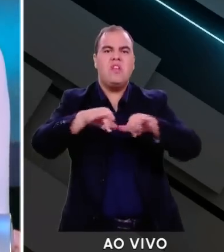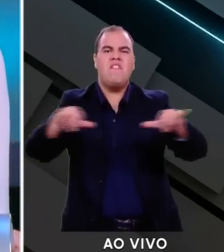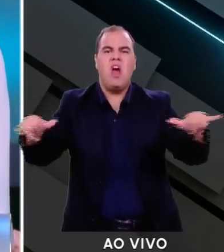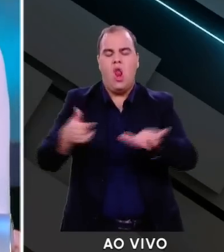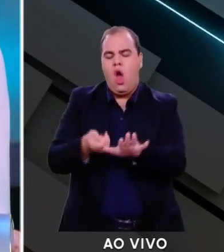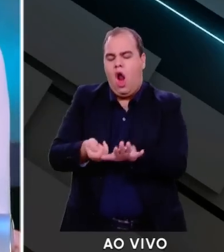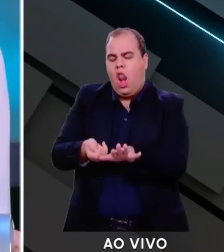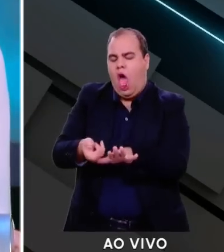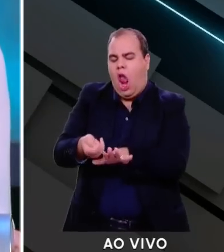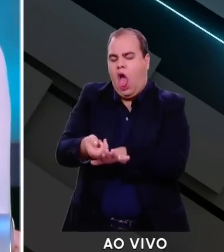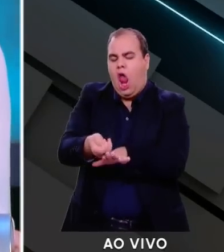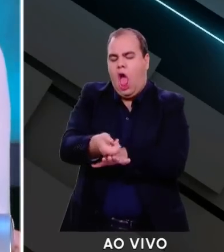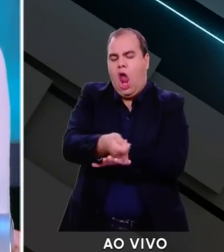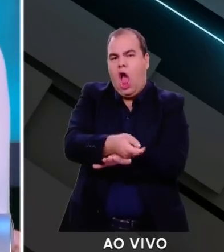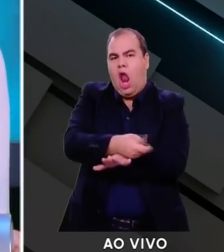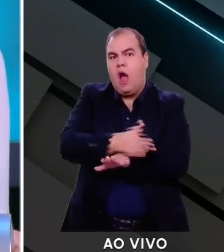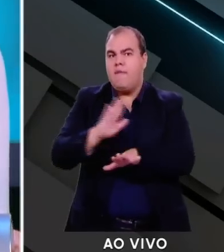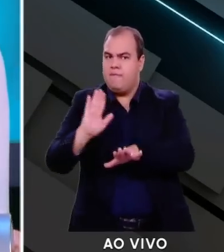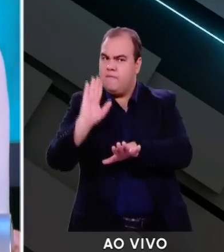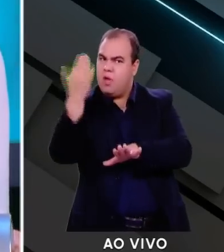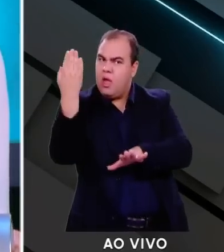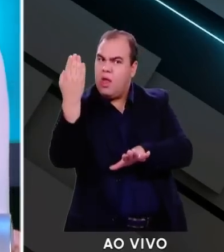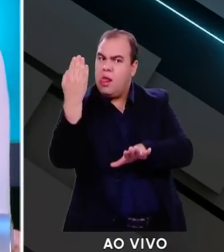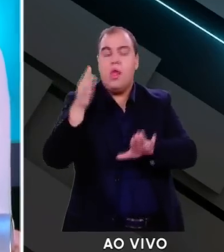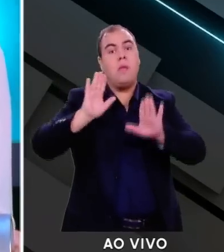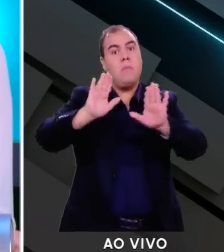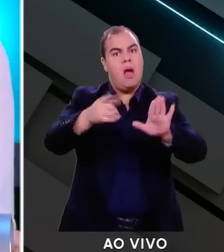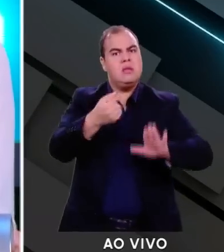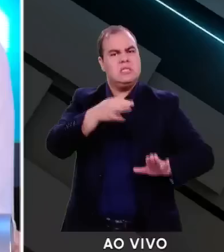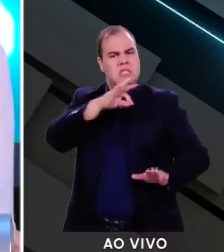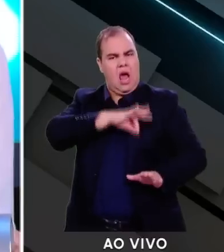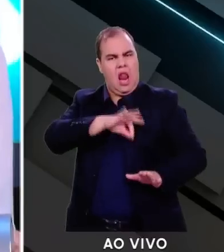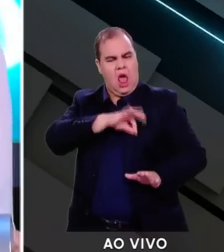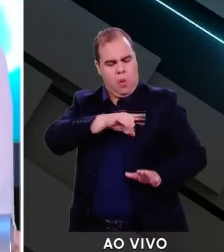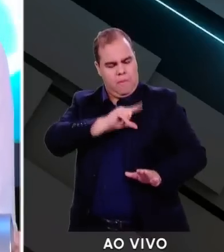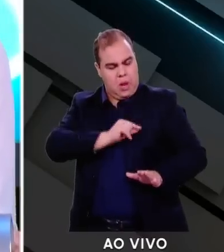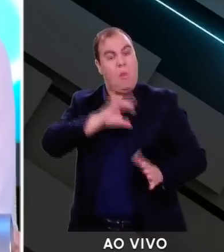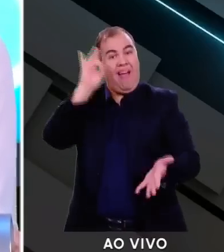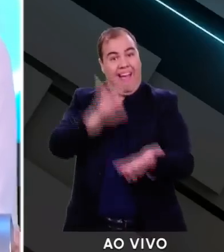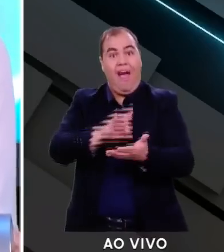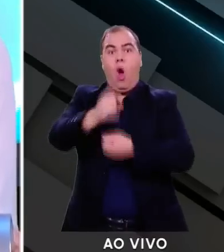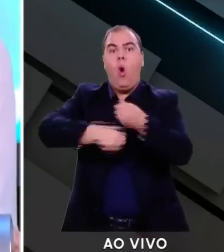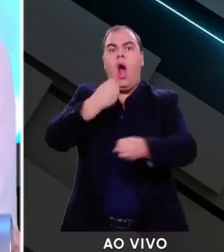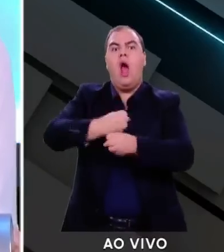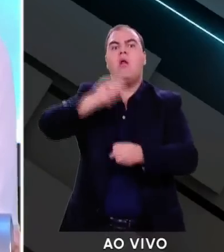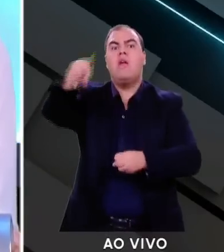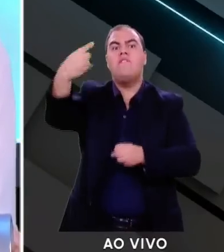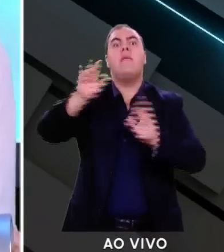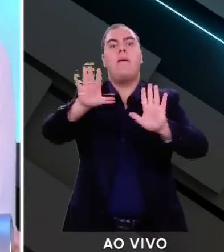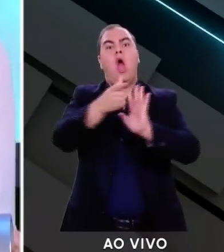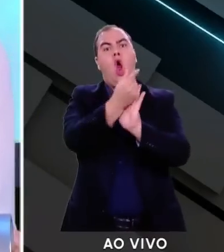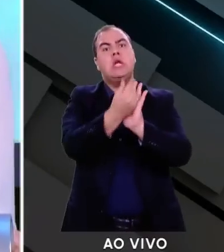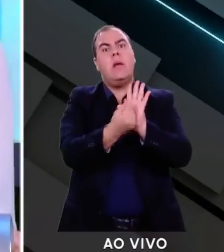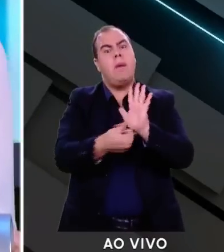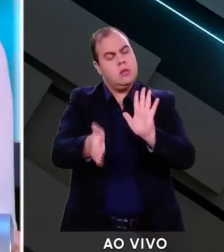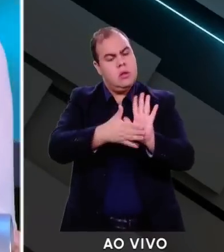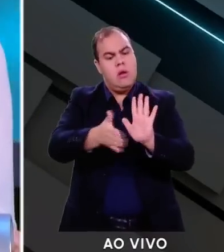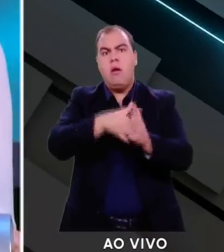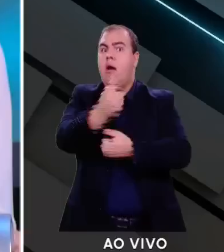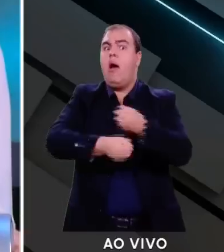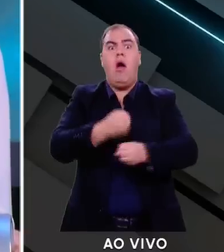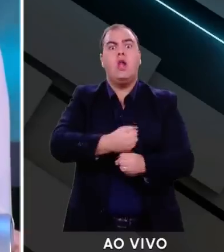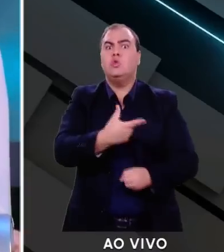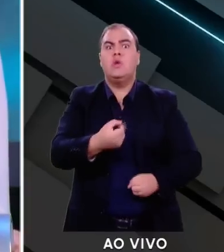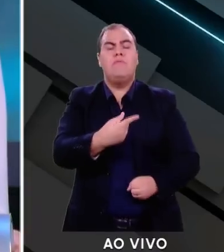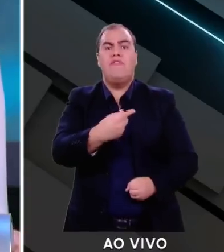News e prometeu dar um aumento real para o salário mínimo no ano que vem só que isso não tá no orçamento de 2023